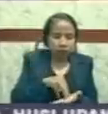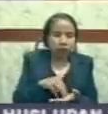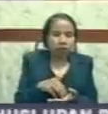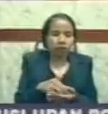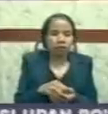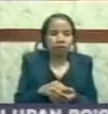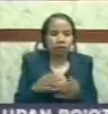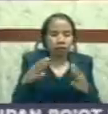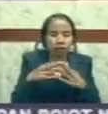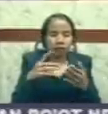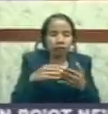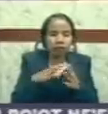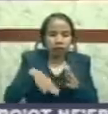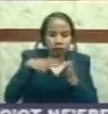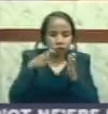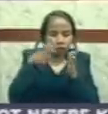4.286.000, capital menor